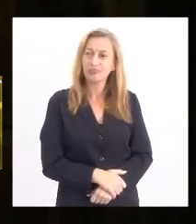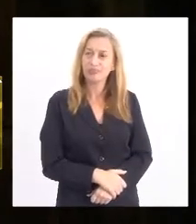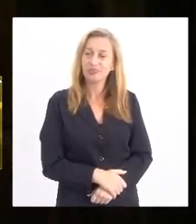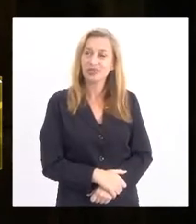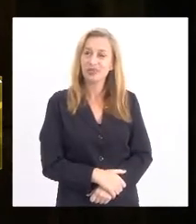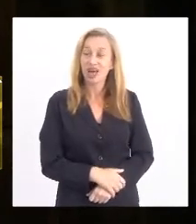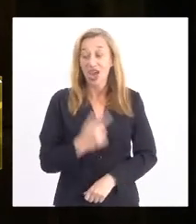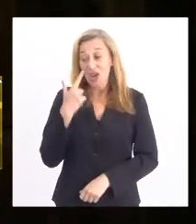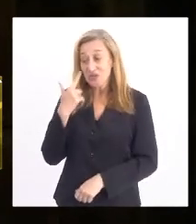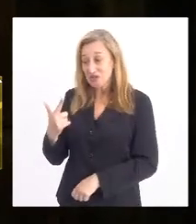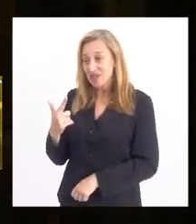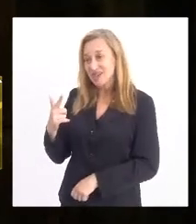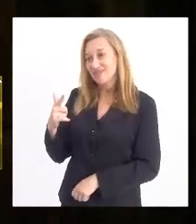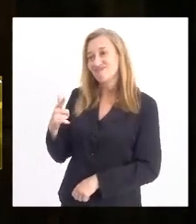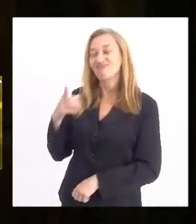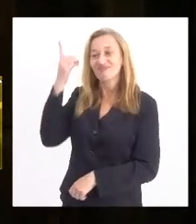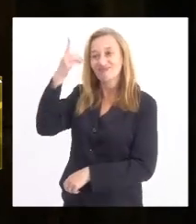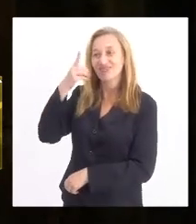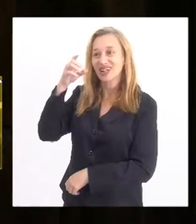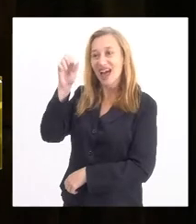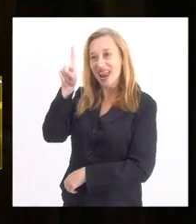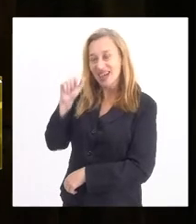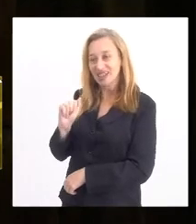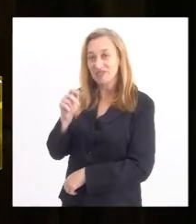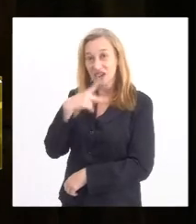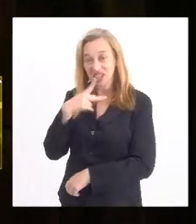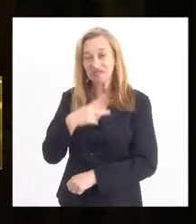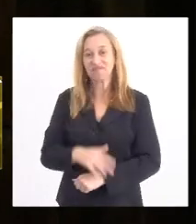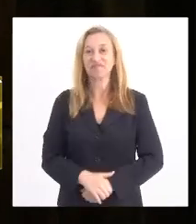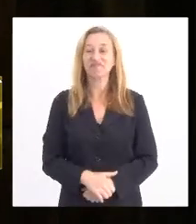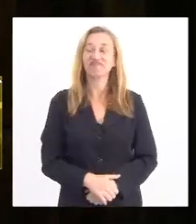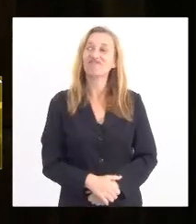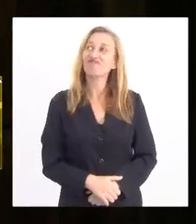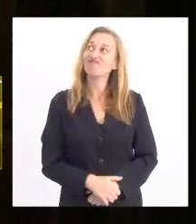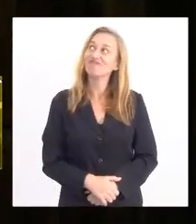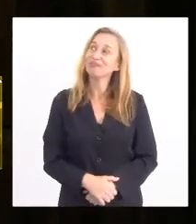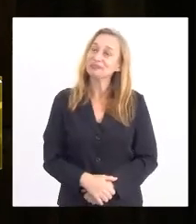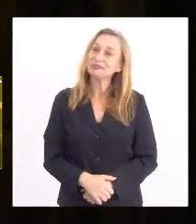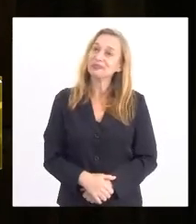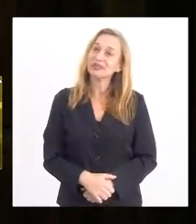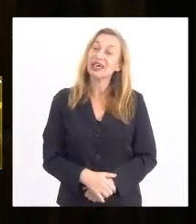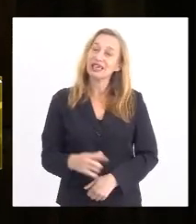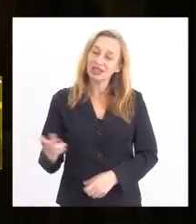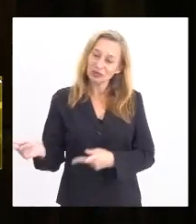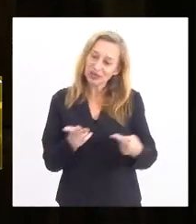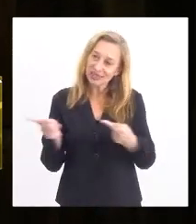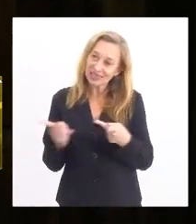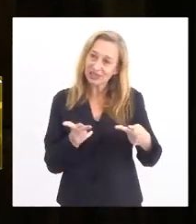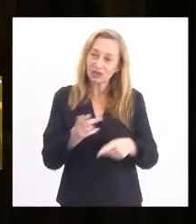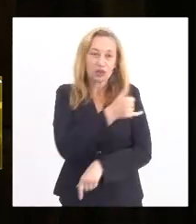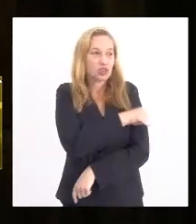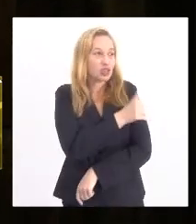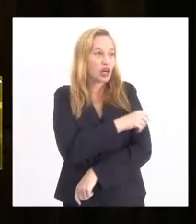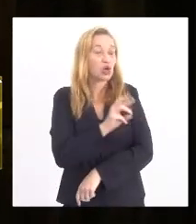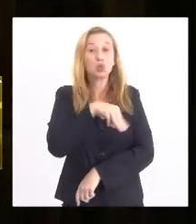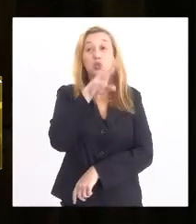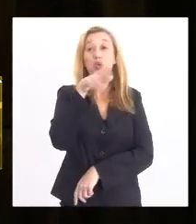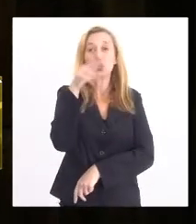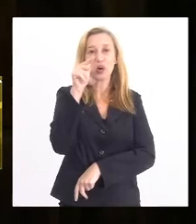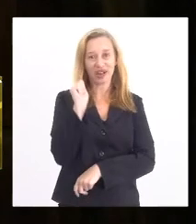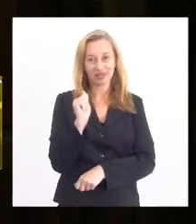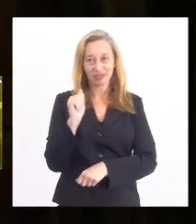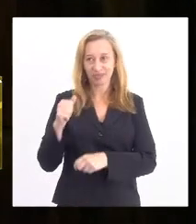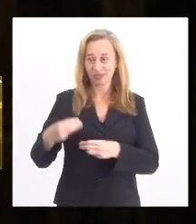e eu vi a senhora falando deputada O que é eu vi eu venho muito ao Rio de Janeiro nunca o ministro veio